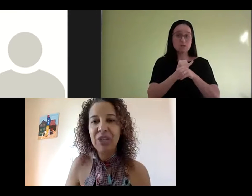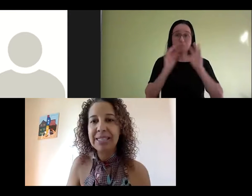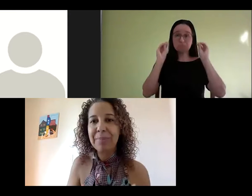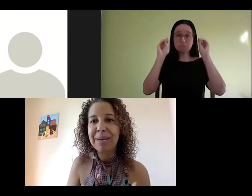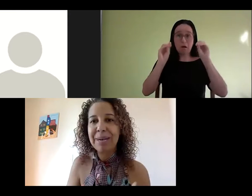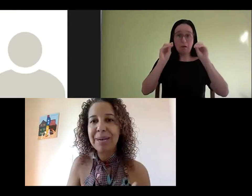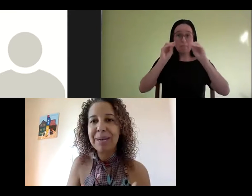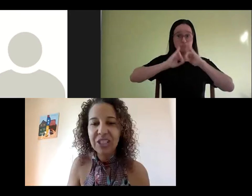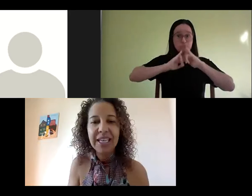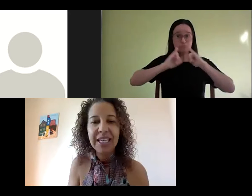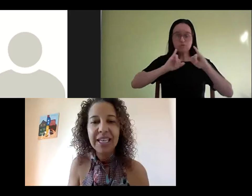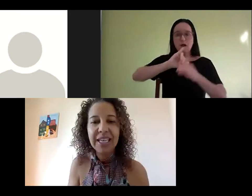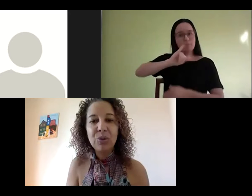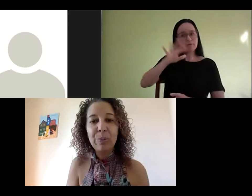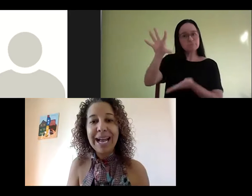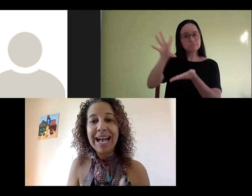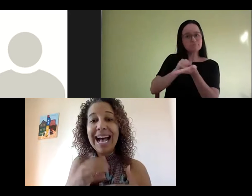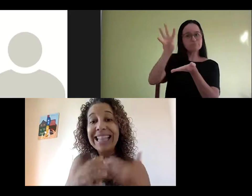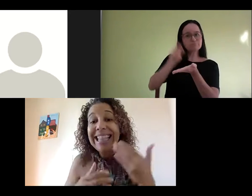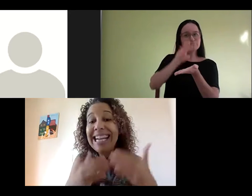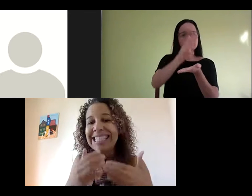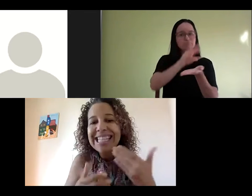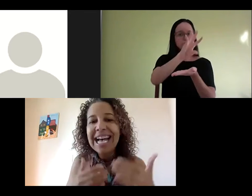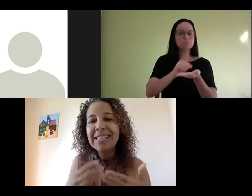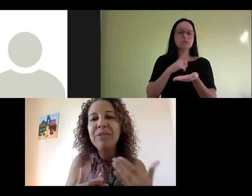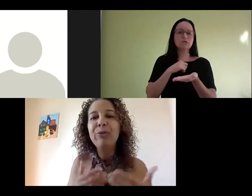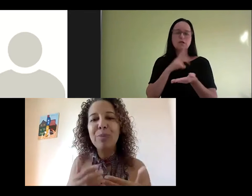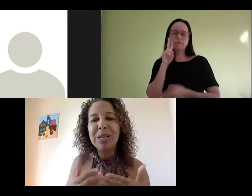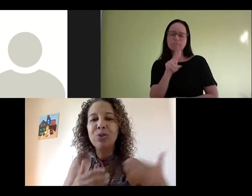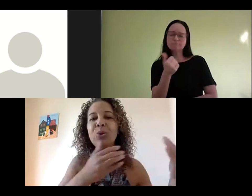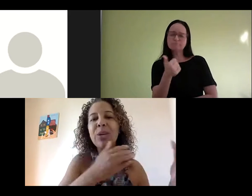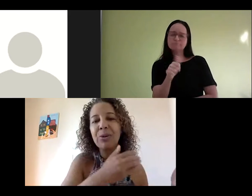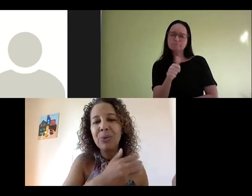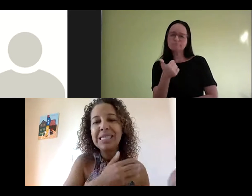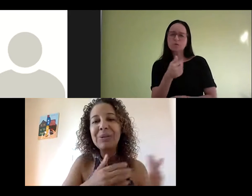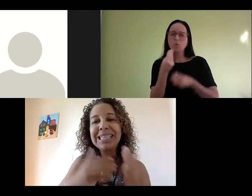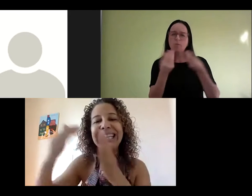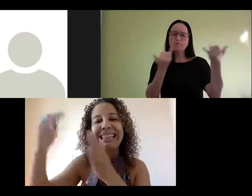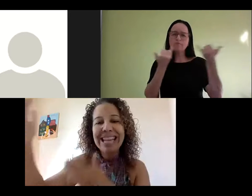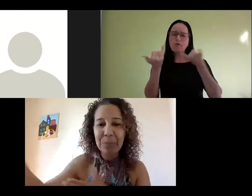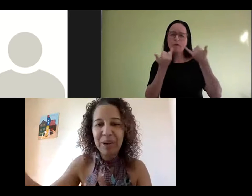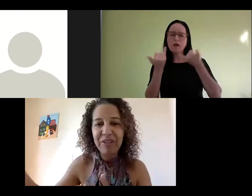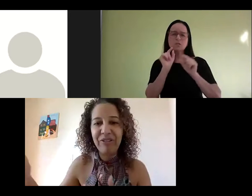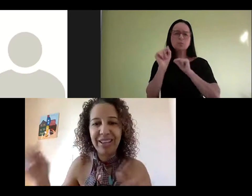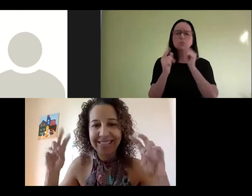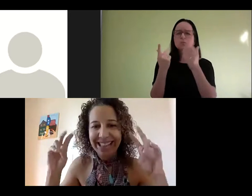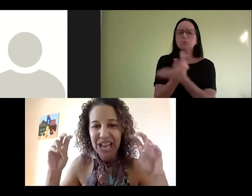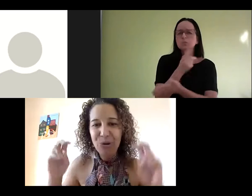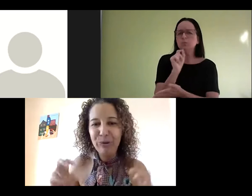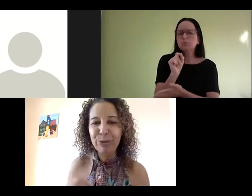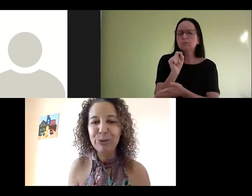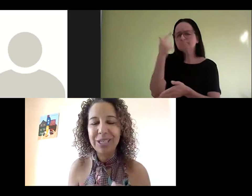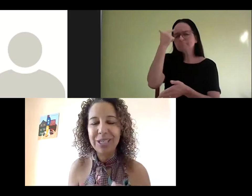a gente utiliza bastante isso para analisar as informações do que aconteceu e tentar prever